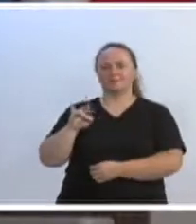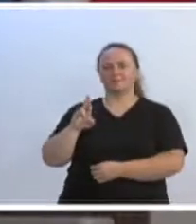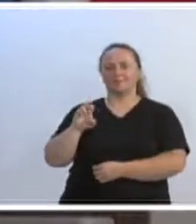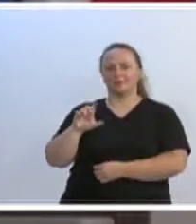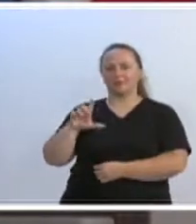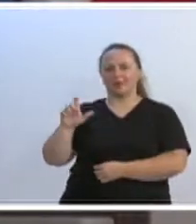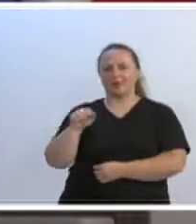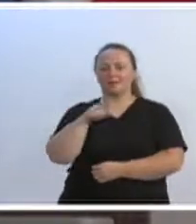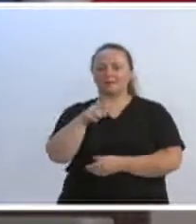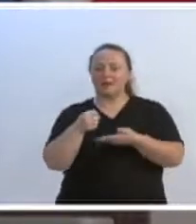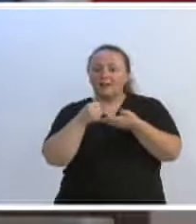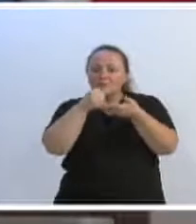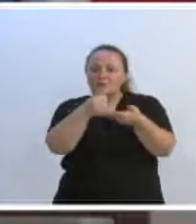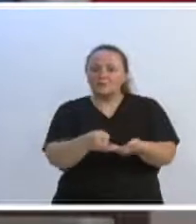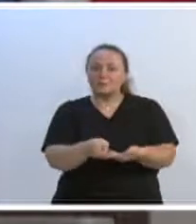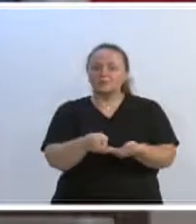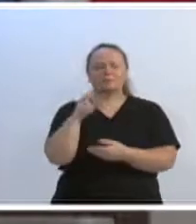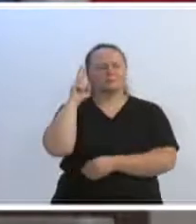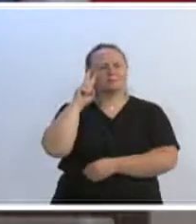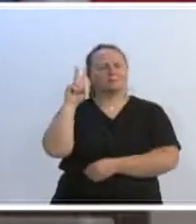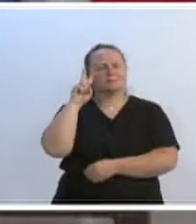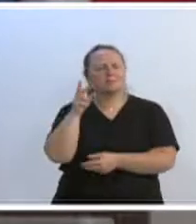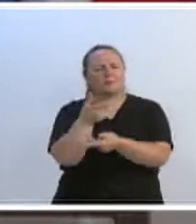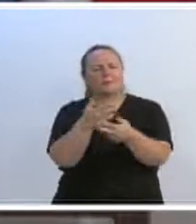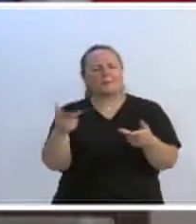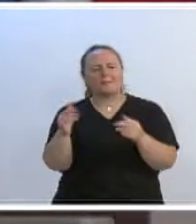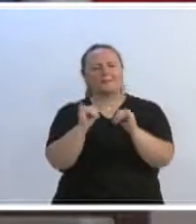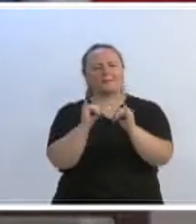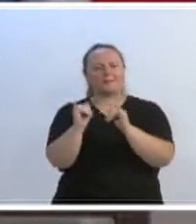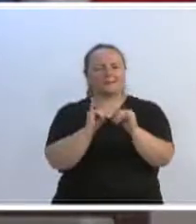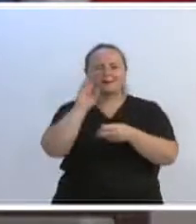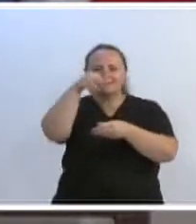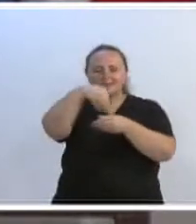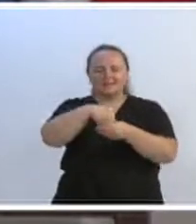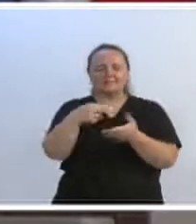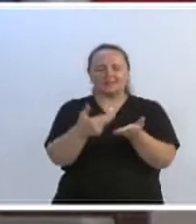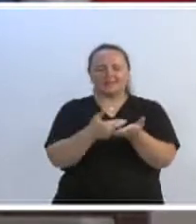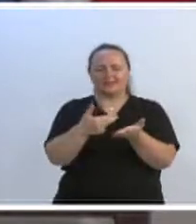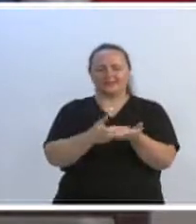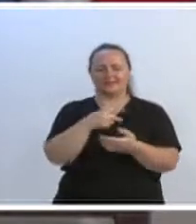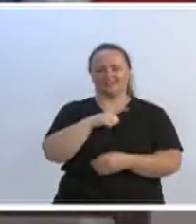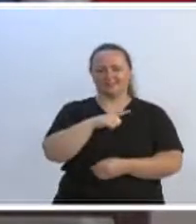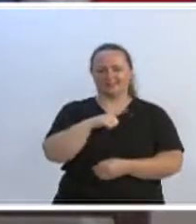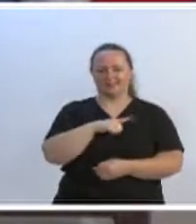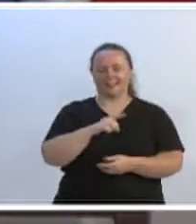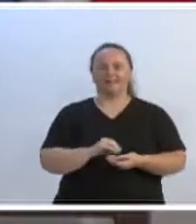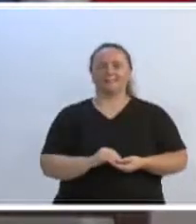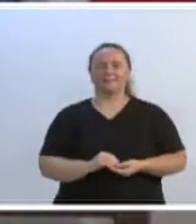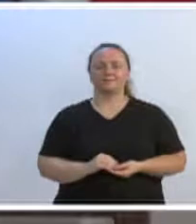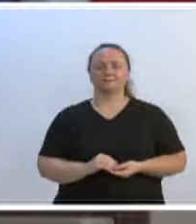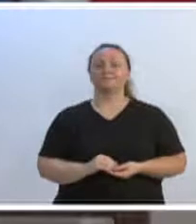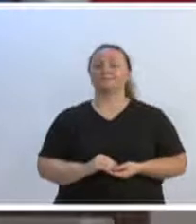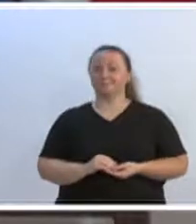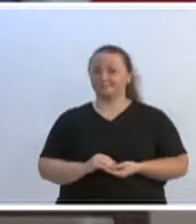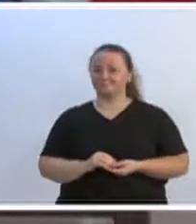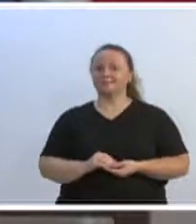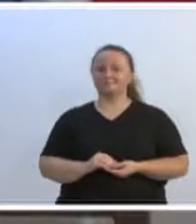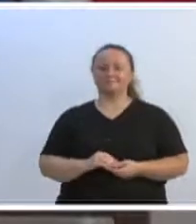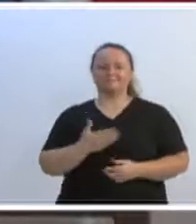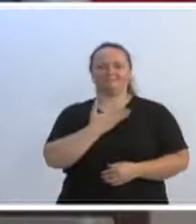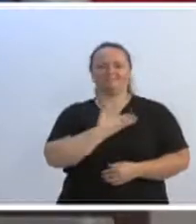Culturais. E, para finalizar, se os senhores me derem licença, eu quero citar alguns